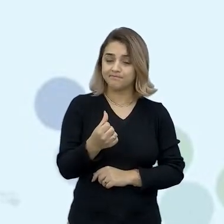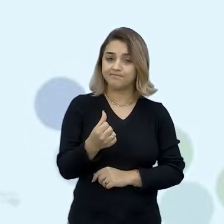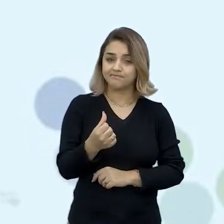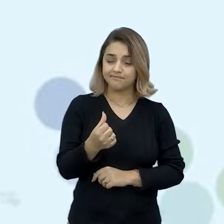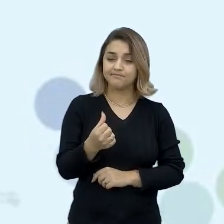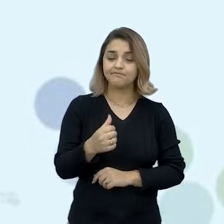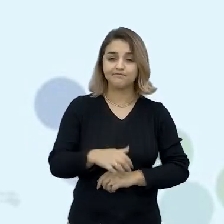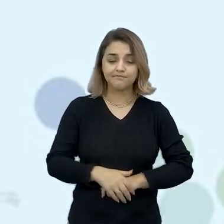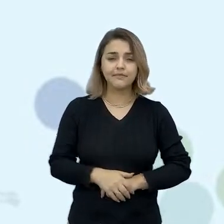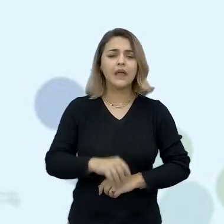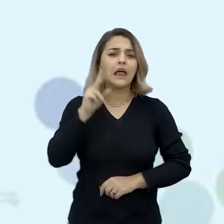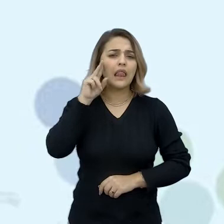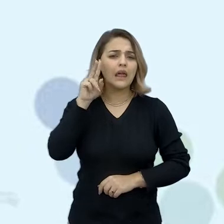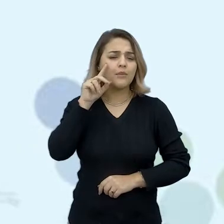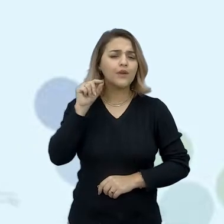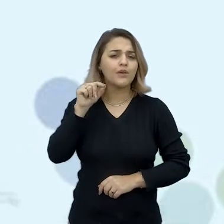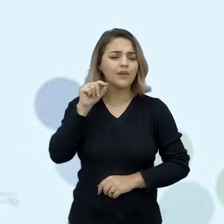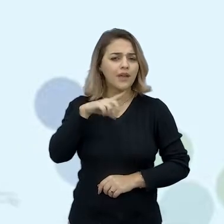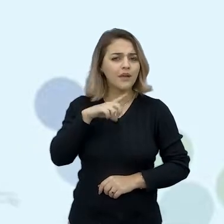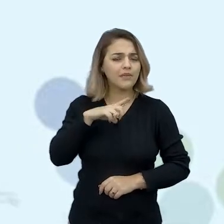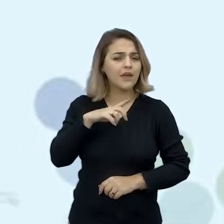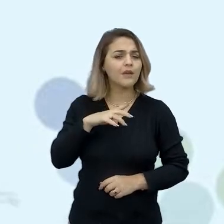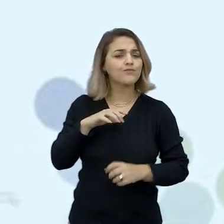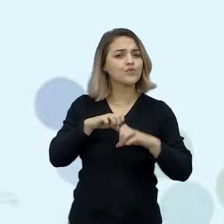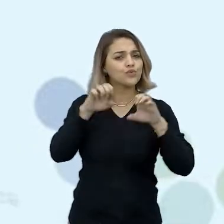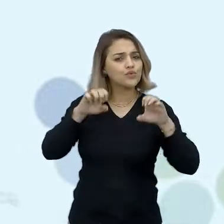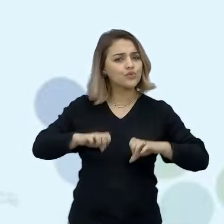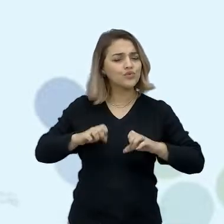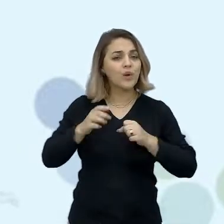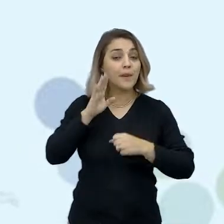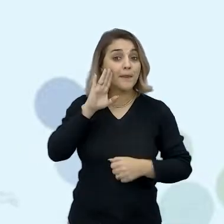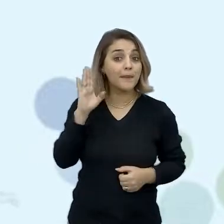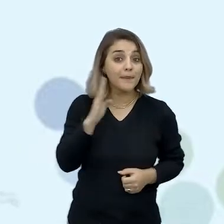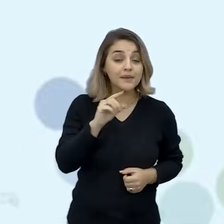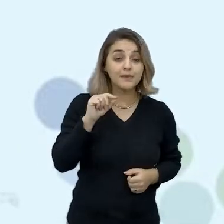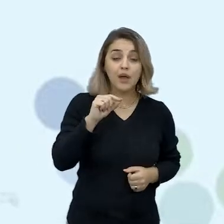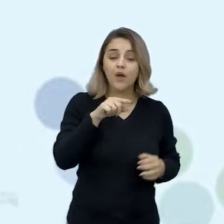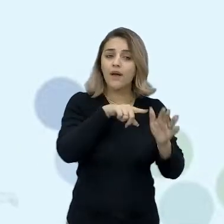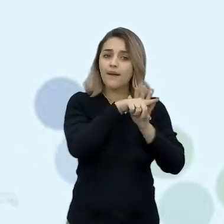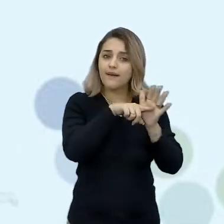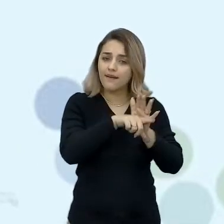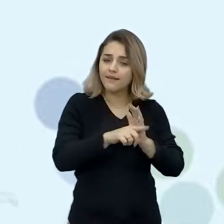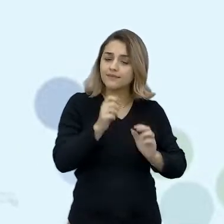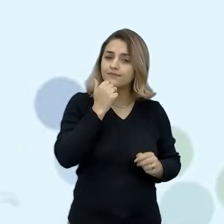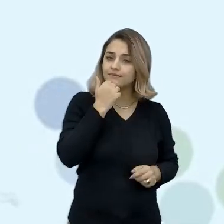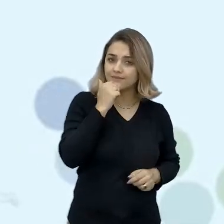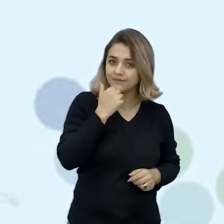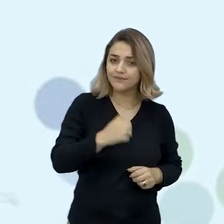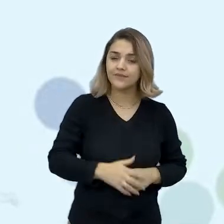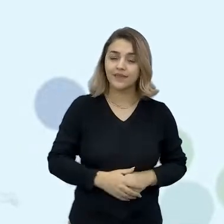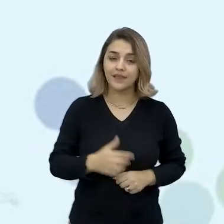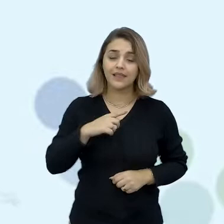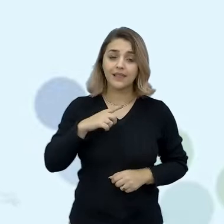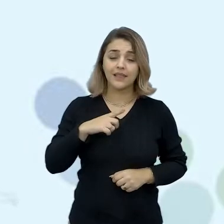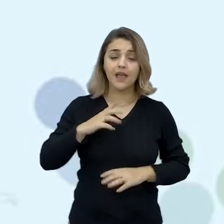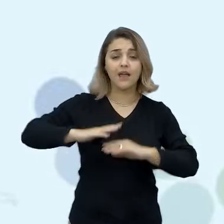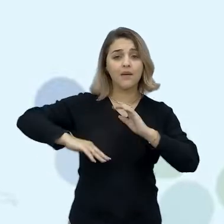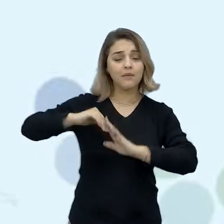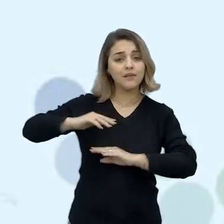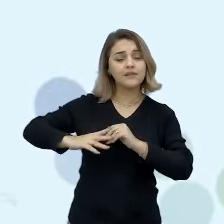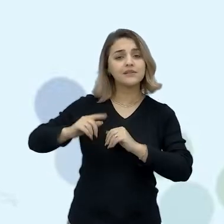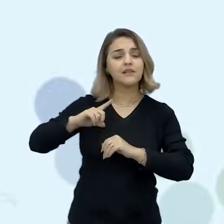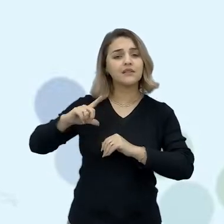E lembrando, né, o principal eixo estruturante é a investigação científica. Então tá aí, ó, as habilidades dos